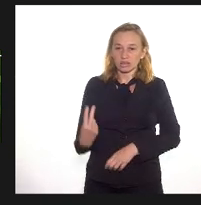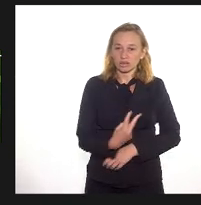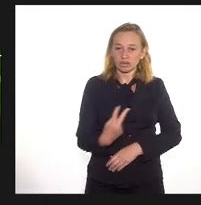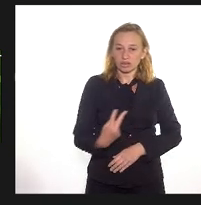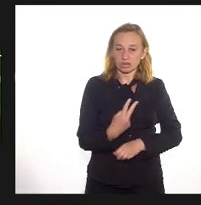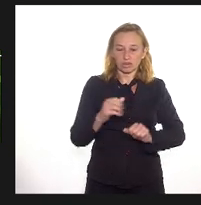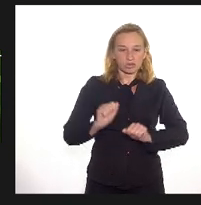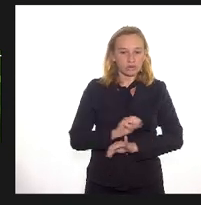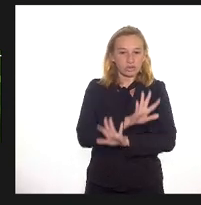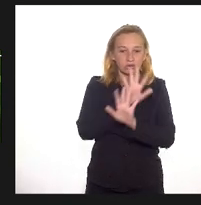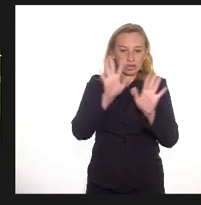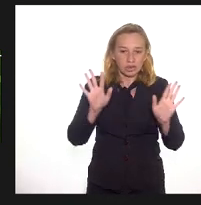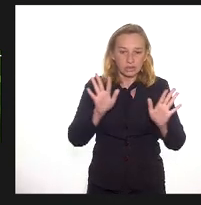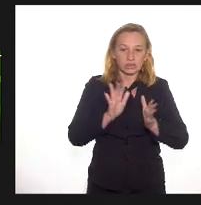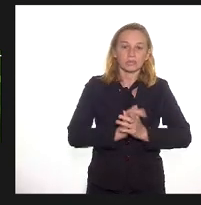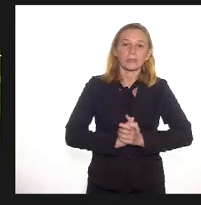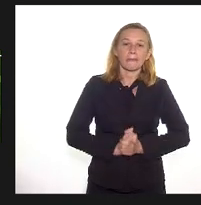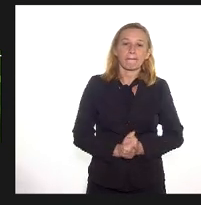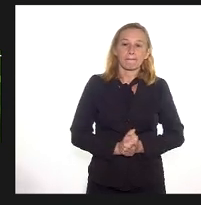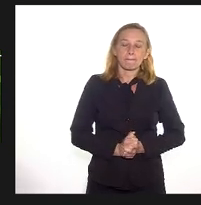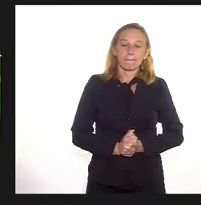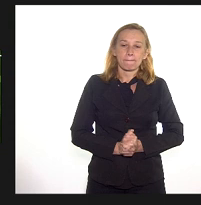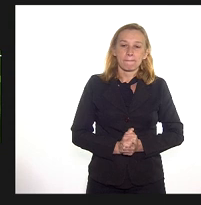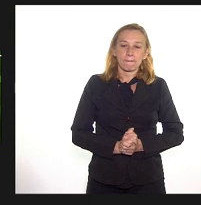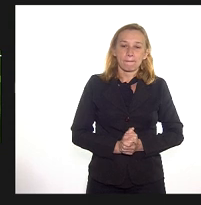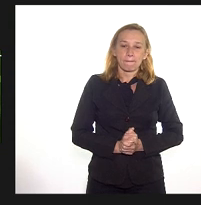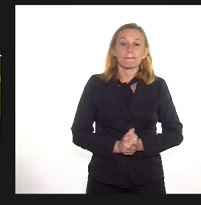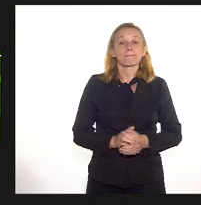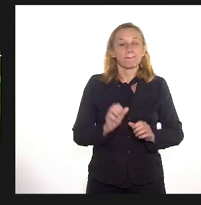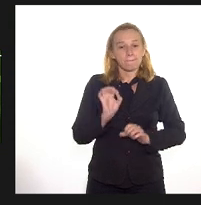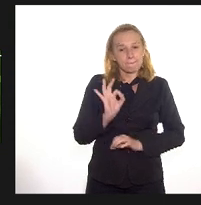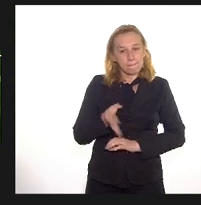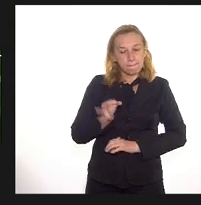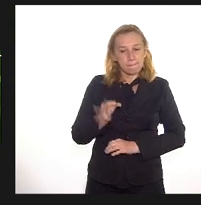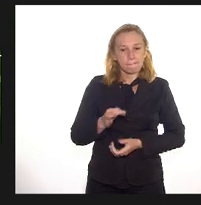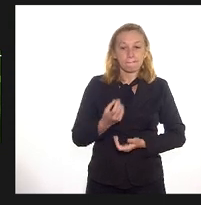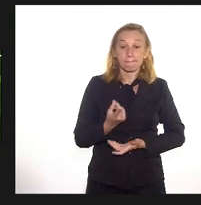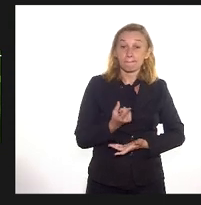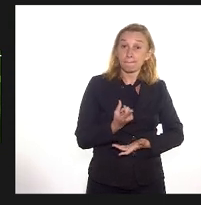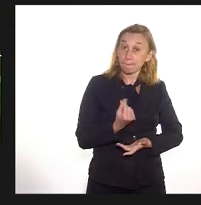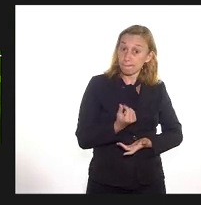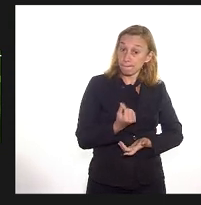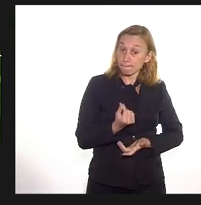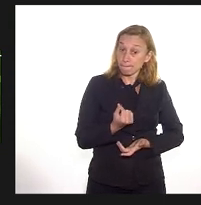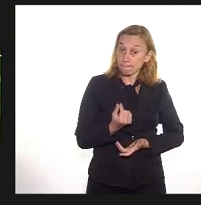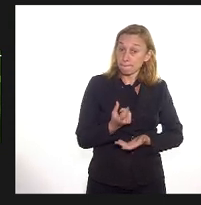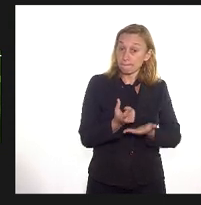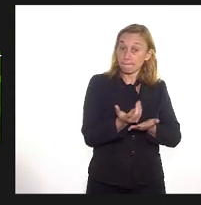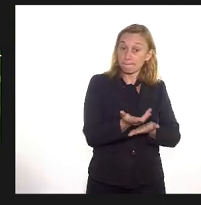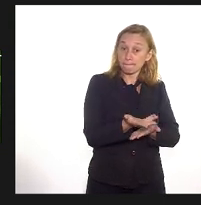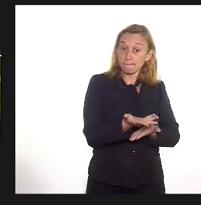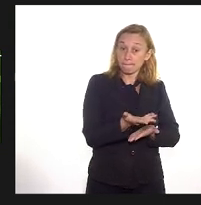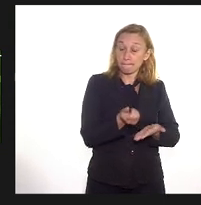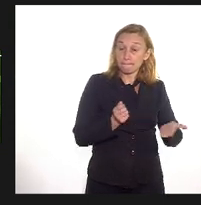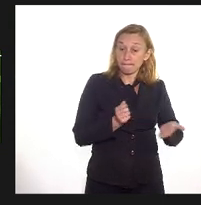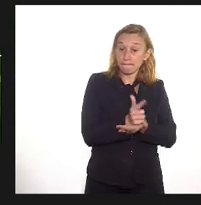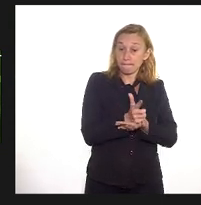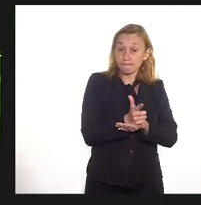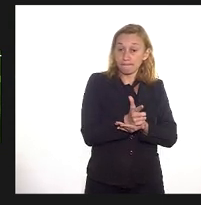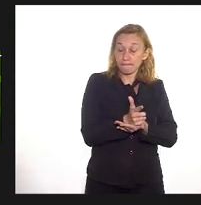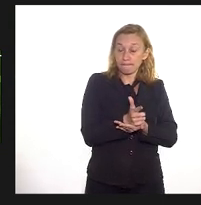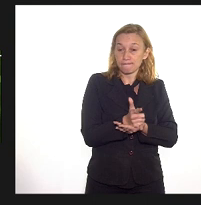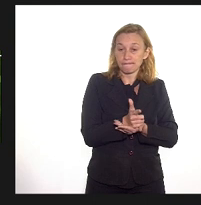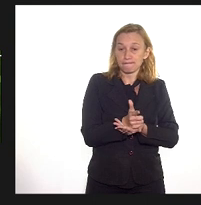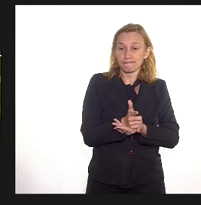não discriminatórias, né? E é claro que o valor dessa remuneração ele